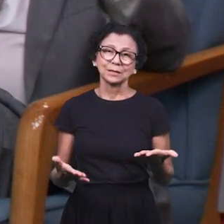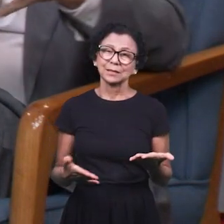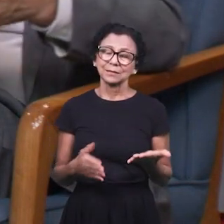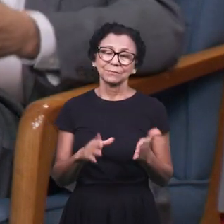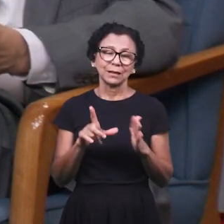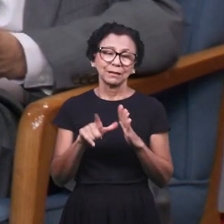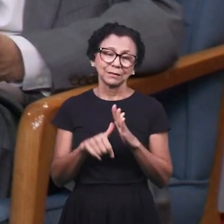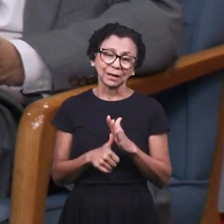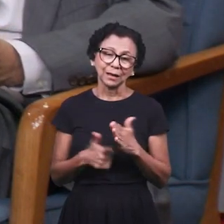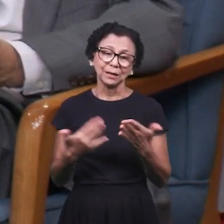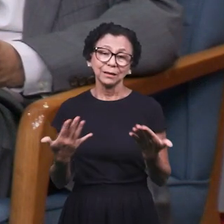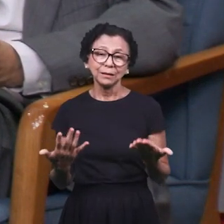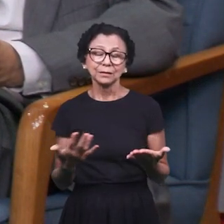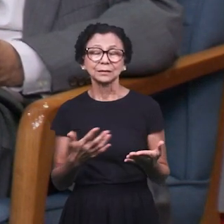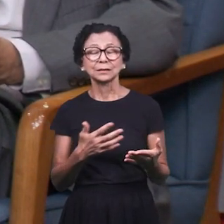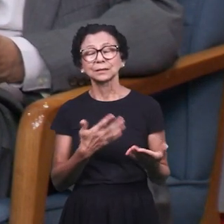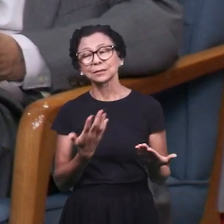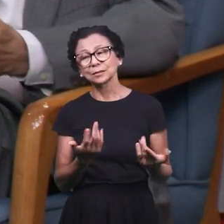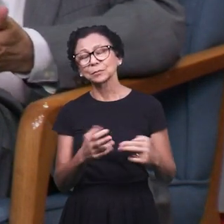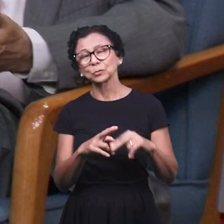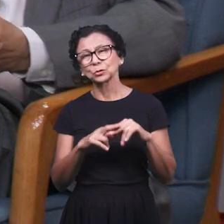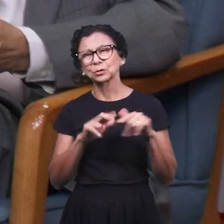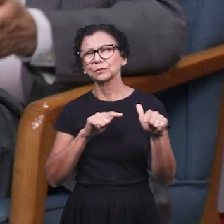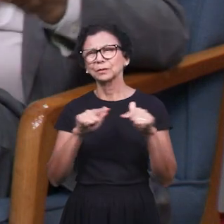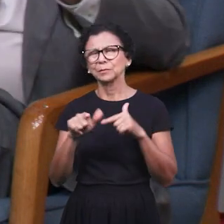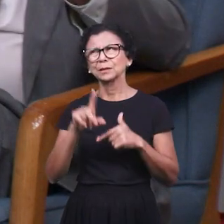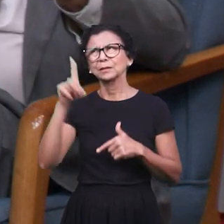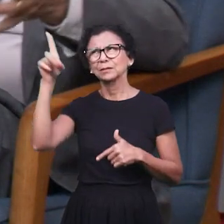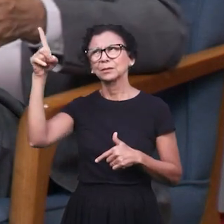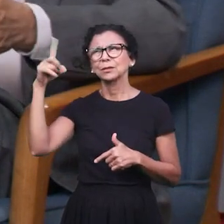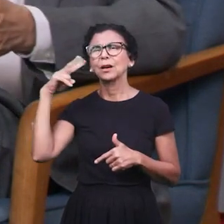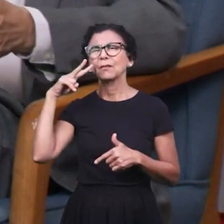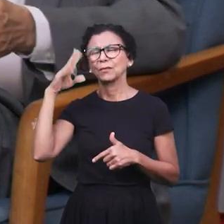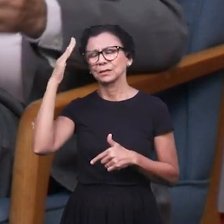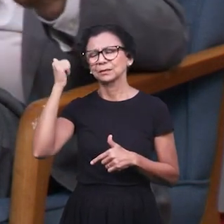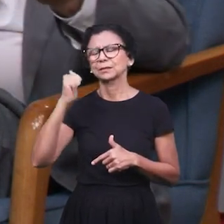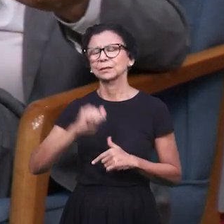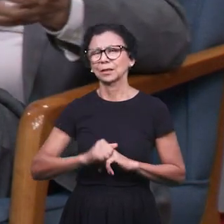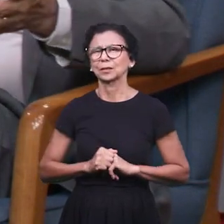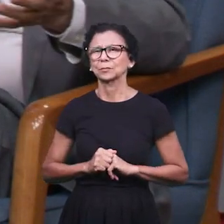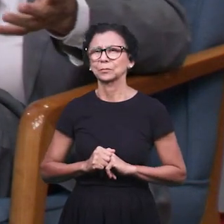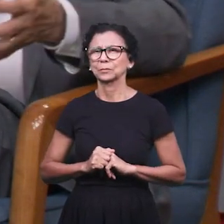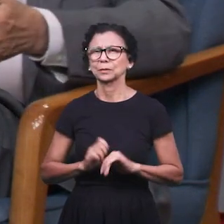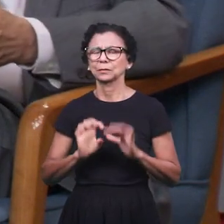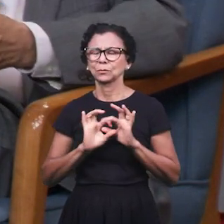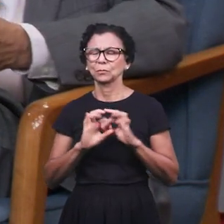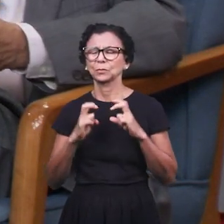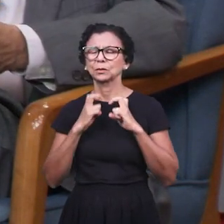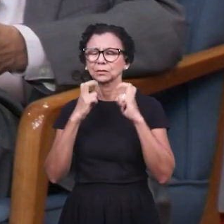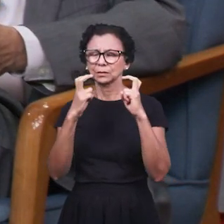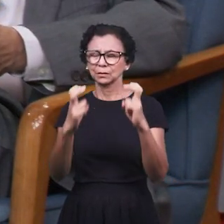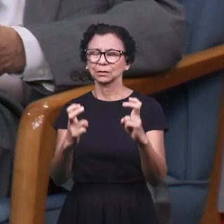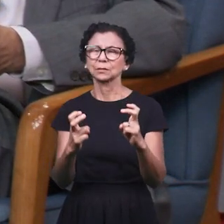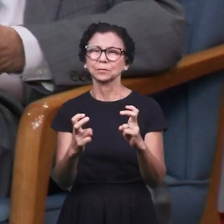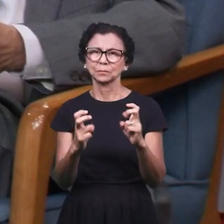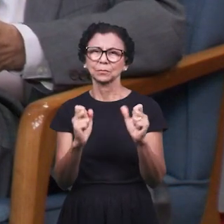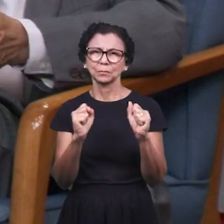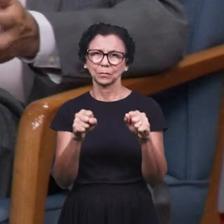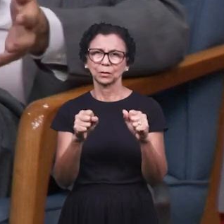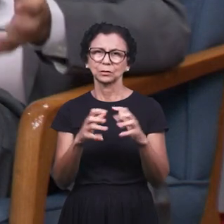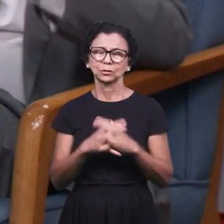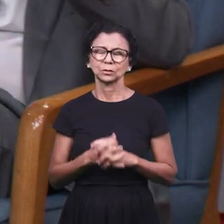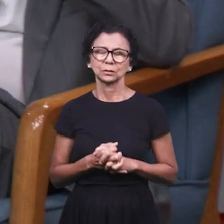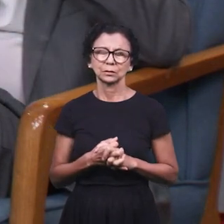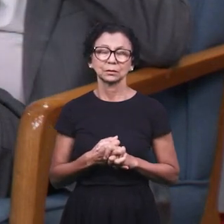por situações, né, de trabalho. Então, e o Senhor sabe disso, porque na comunhão você está clamando também, não vai ter problema.